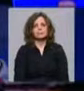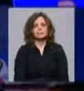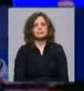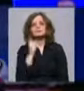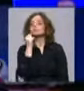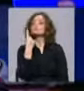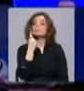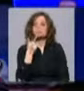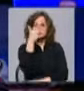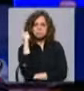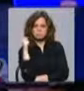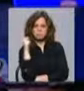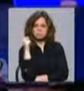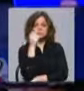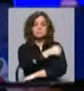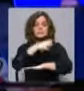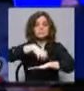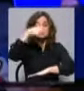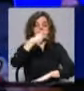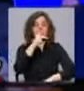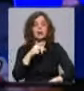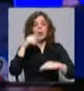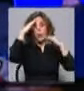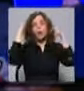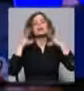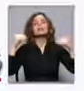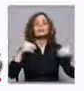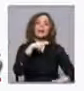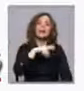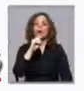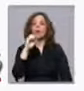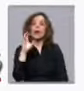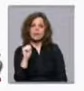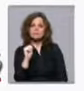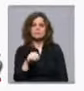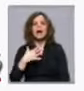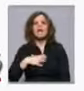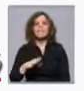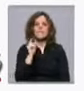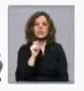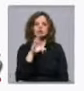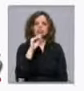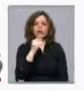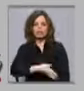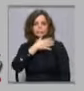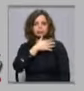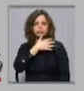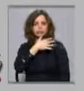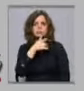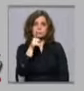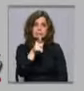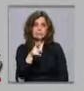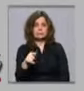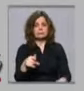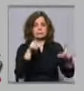Um homem armado invadiu o edifício da televisão holandesa NOS e exigiu 10 minutos de tempo de antena. Estas são imagens do homem armado